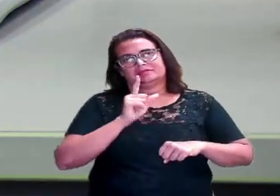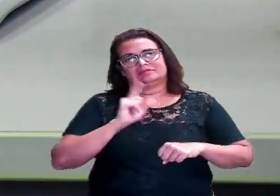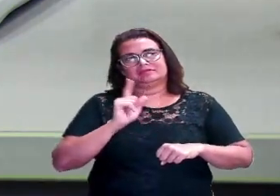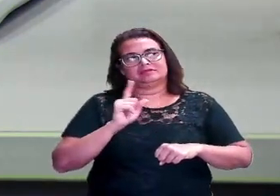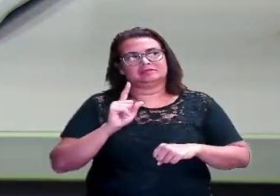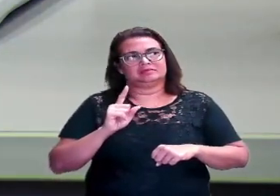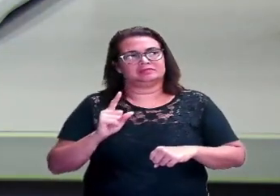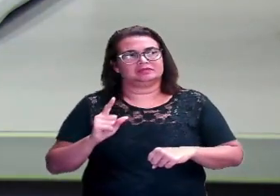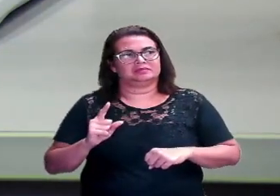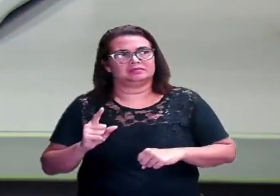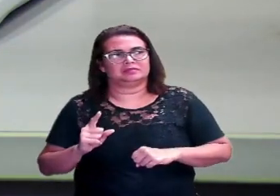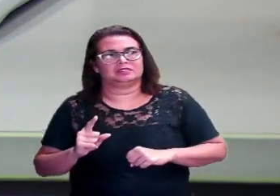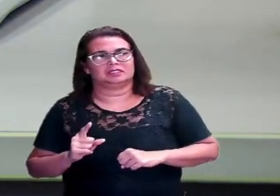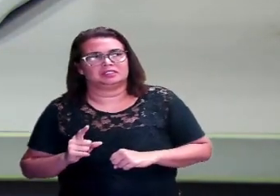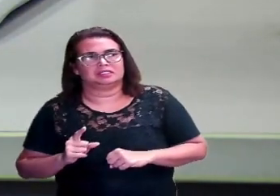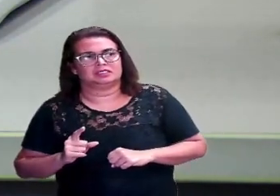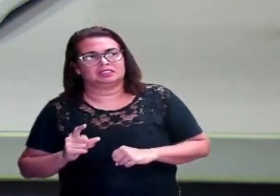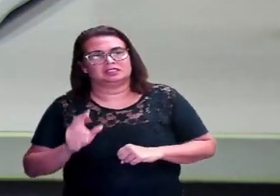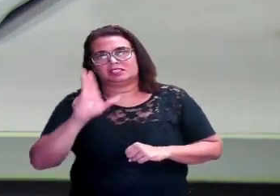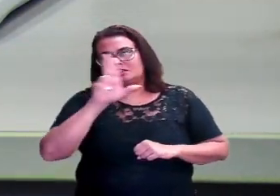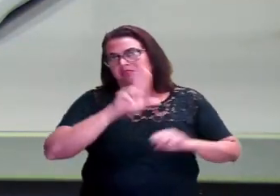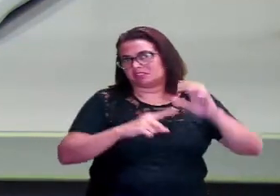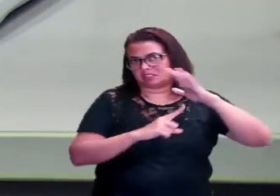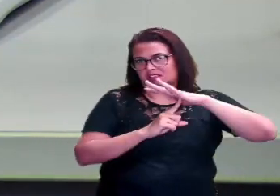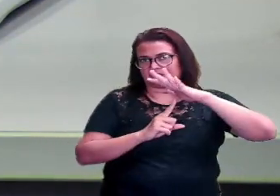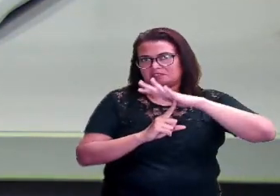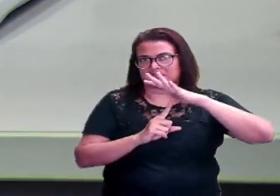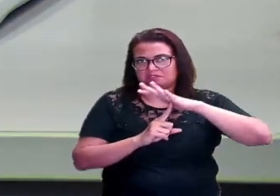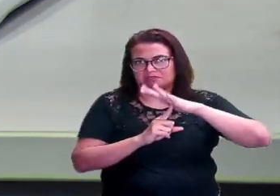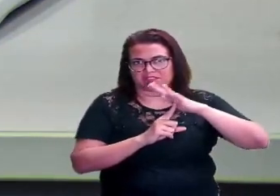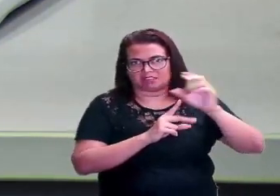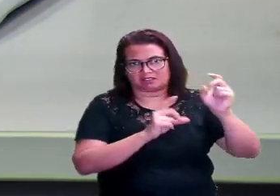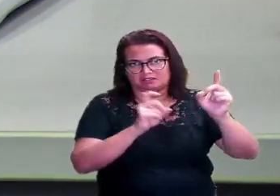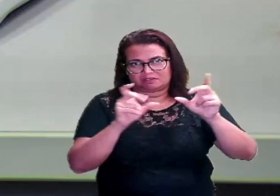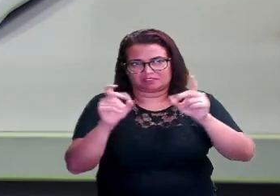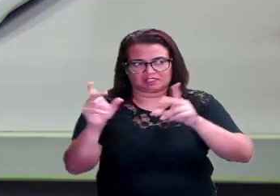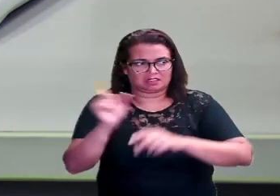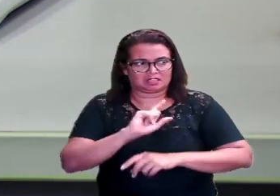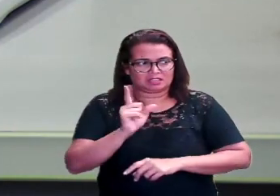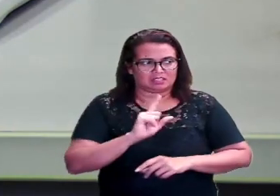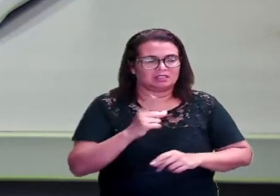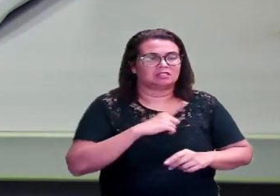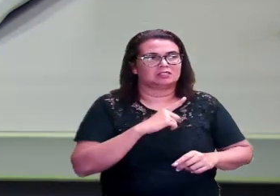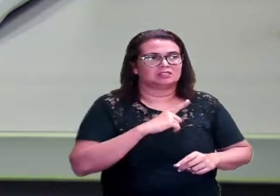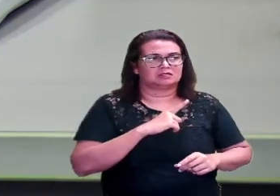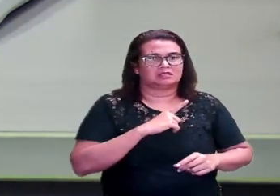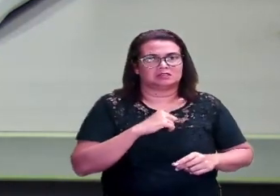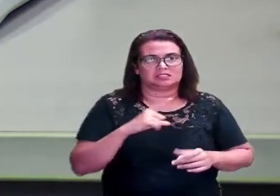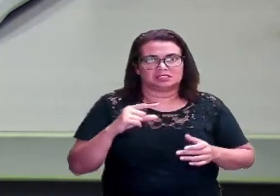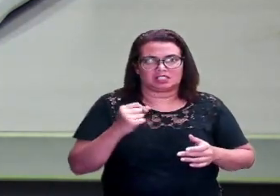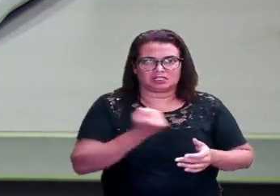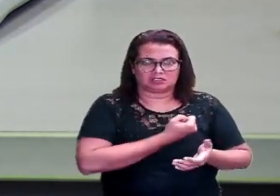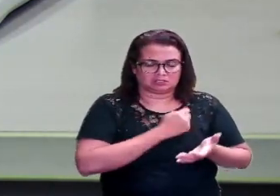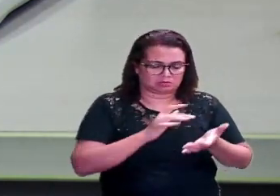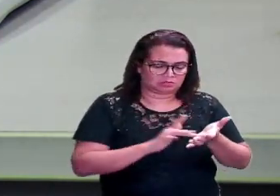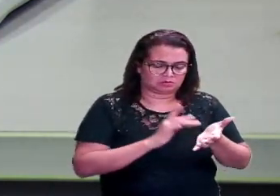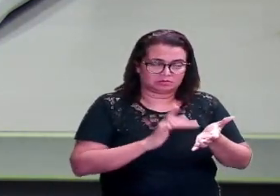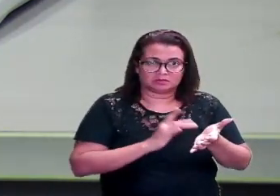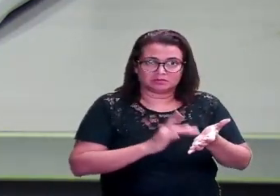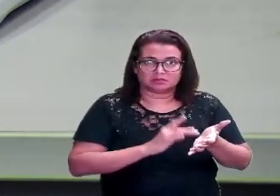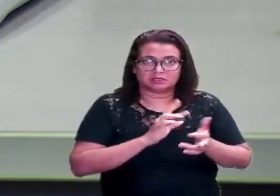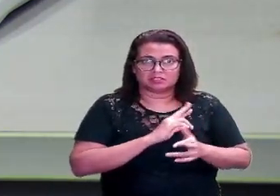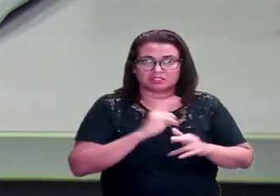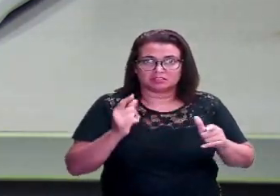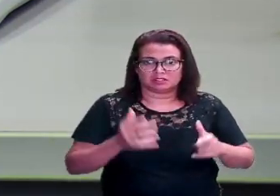utilizada habitualmente lá nas feiras, né? Que nas feiras a gente sabe que tem a digital, essa é uma digital, mas ela é diferente,